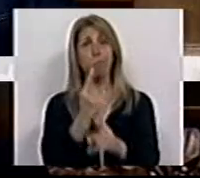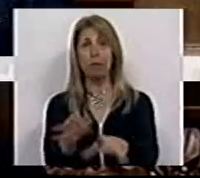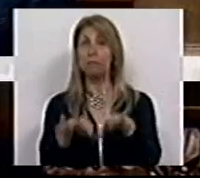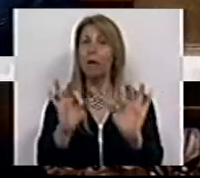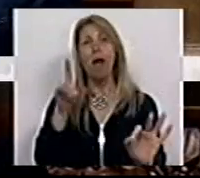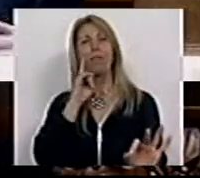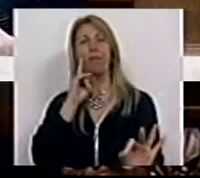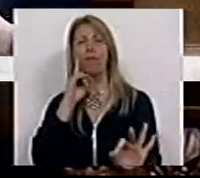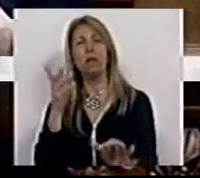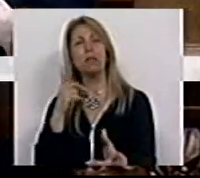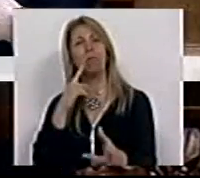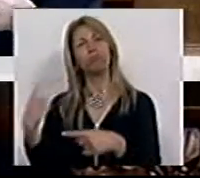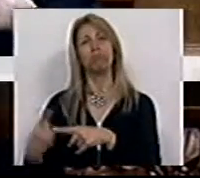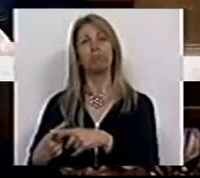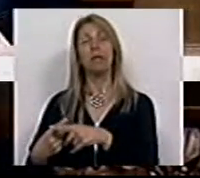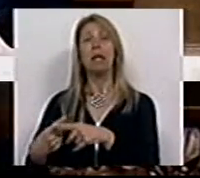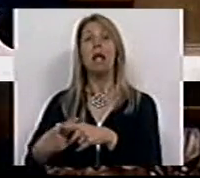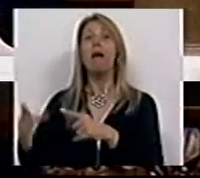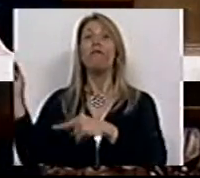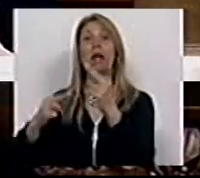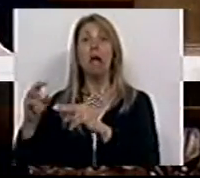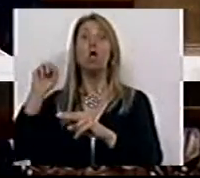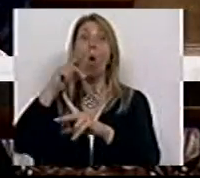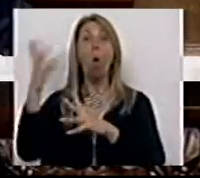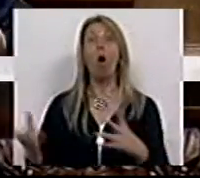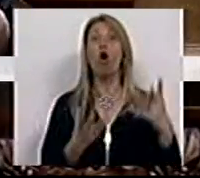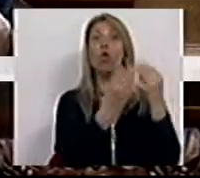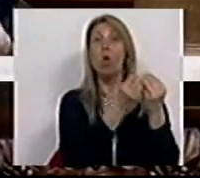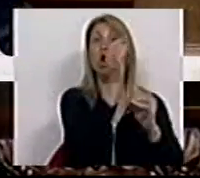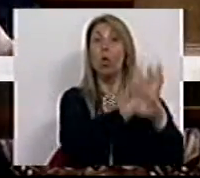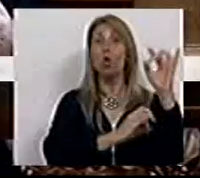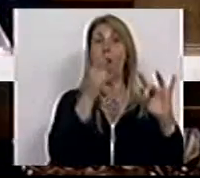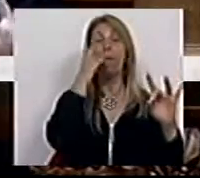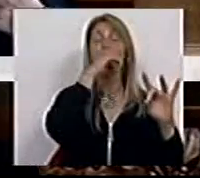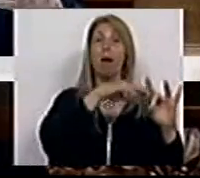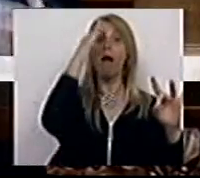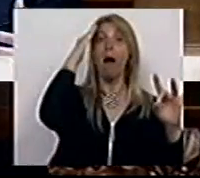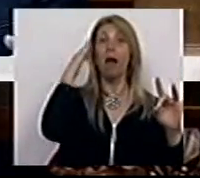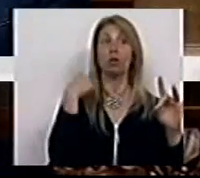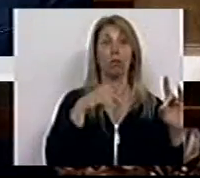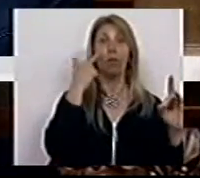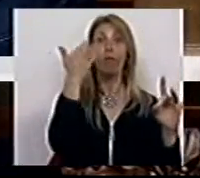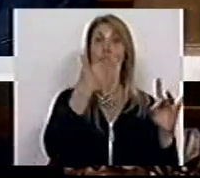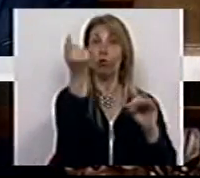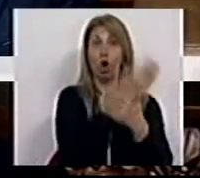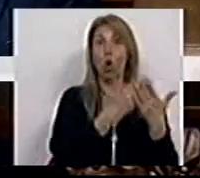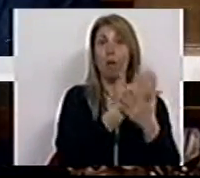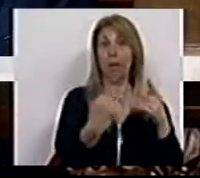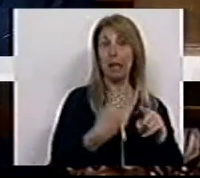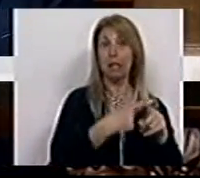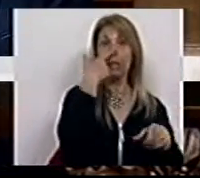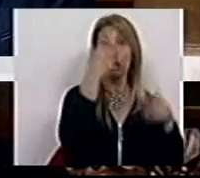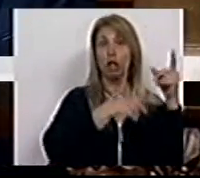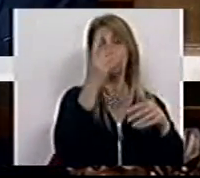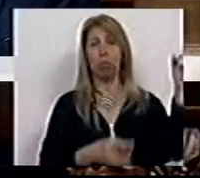da finança ou se junta a quem, na Europa, coloca o futuro da economia e os interesses dos cidadãos acima da